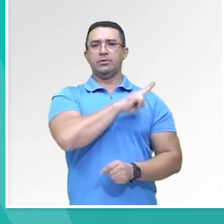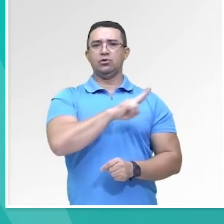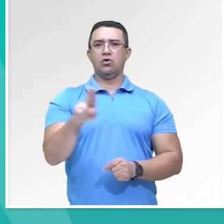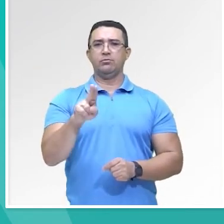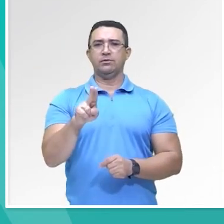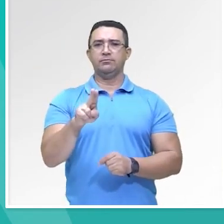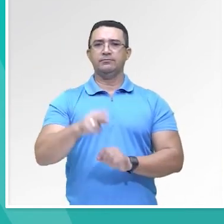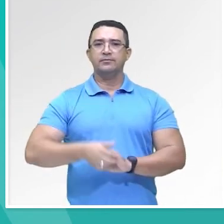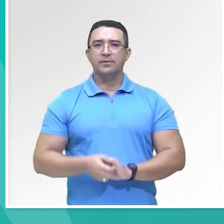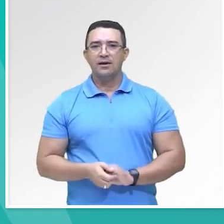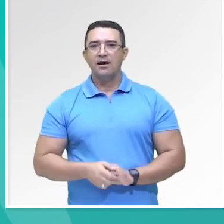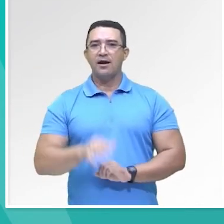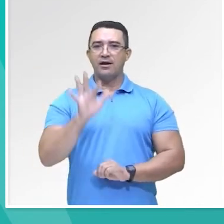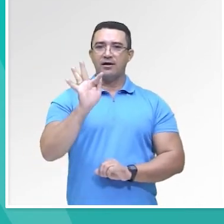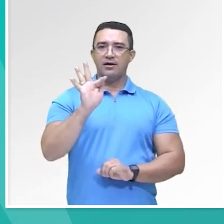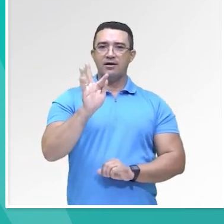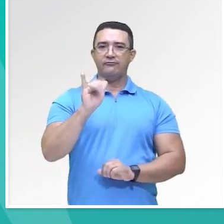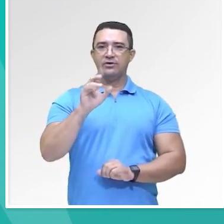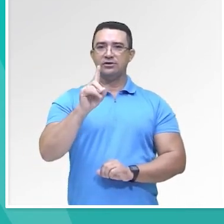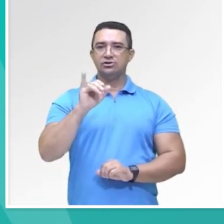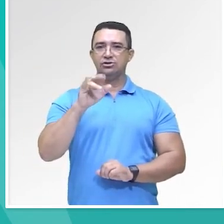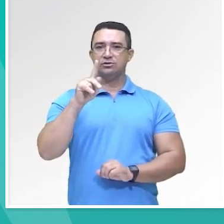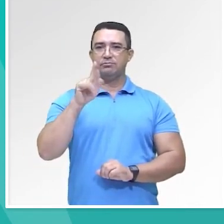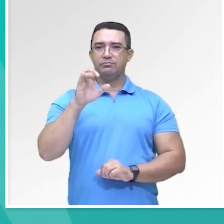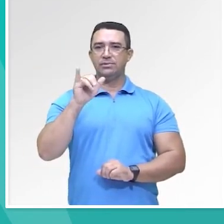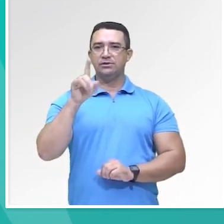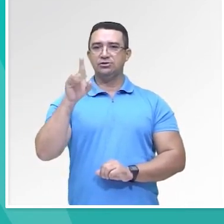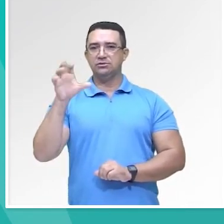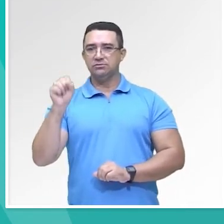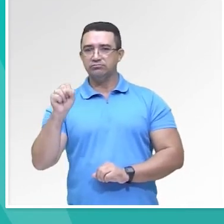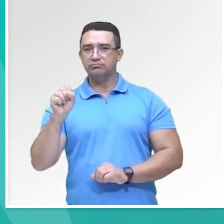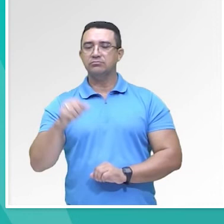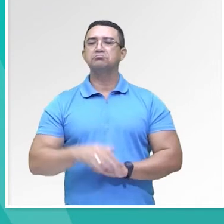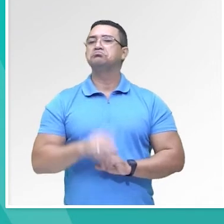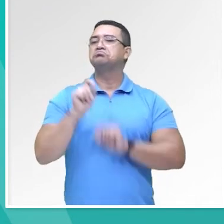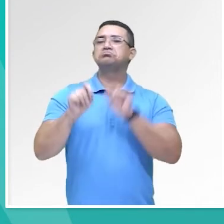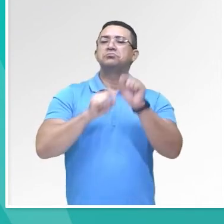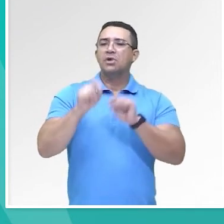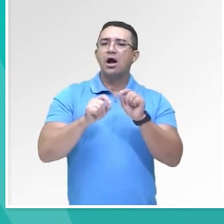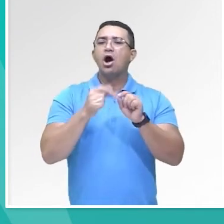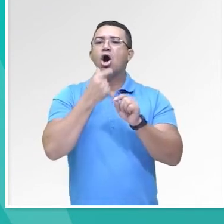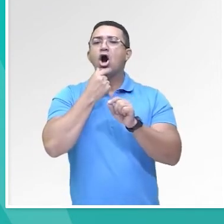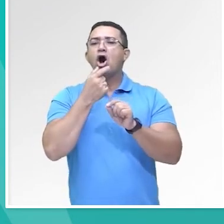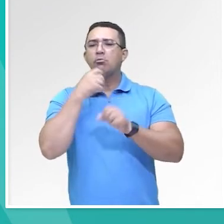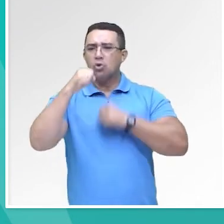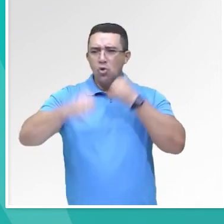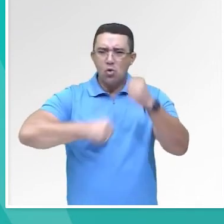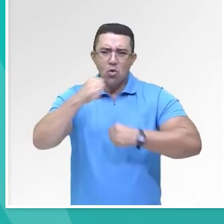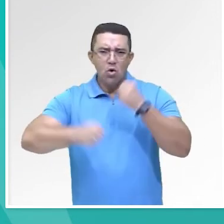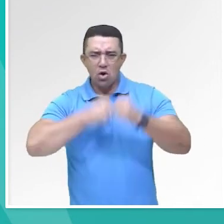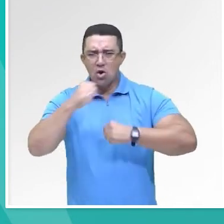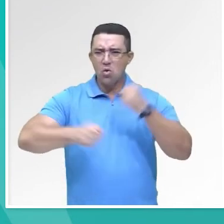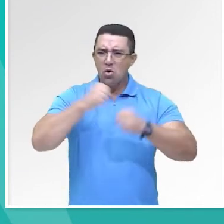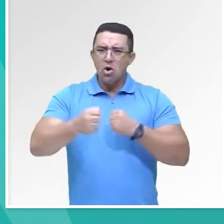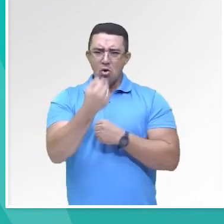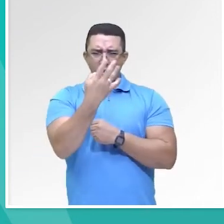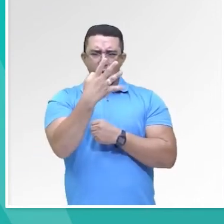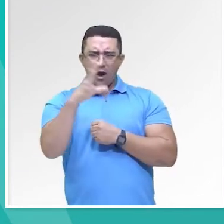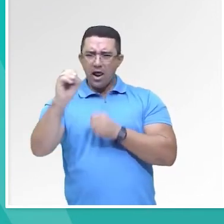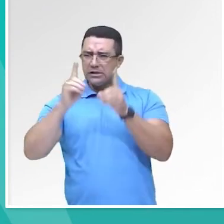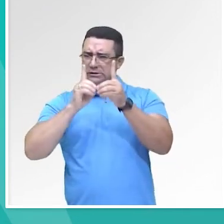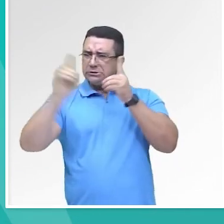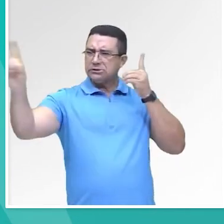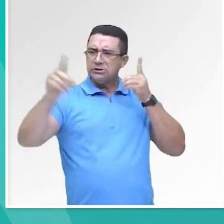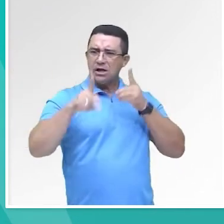Fidípides, mensageiro do exército de Atenas, que teria corrido cerca de 40 quilômetros entre